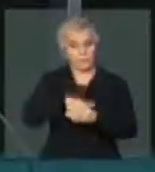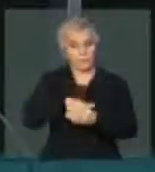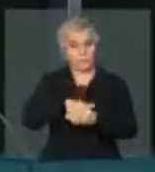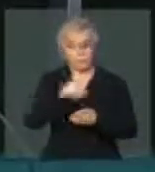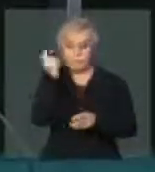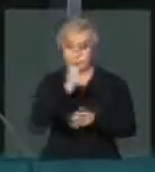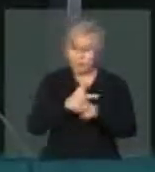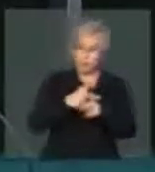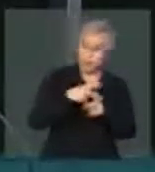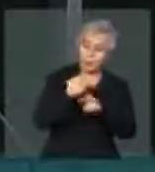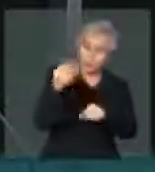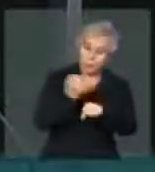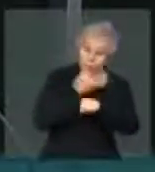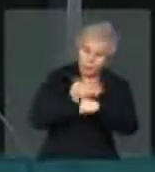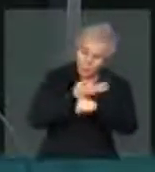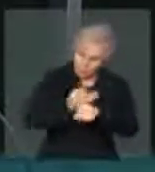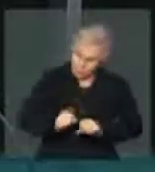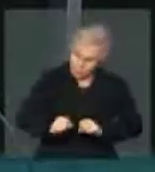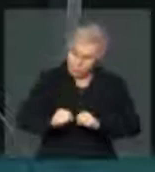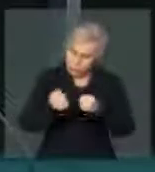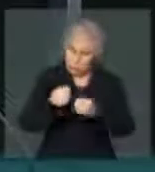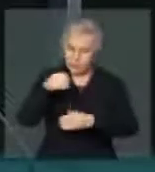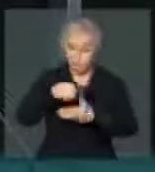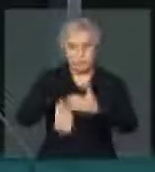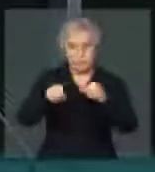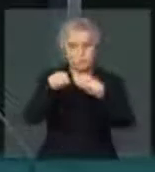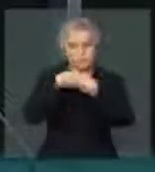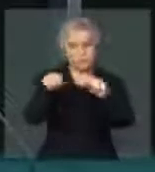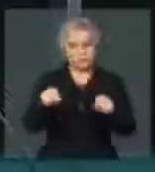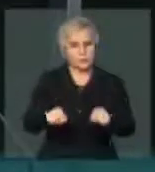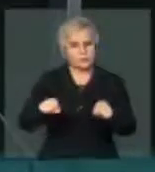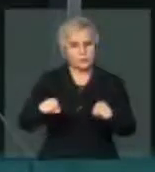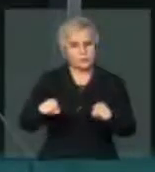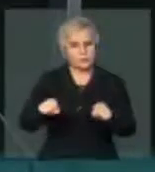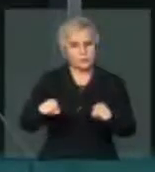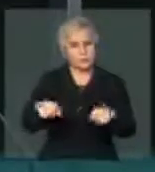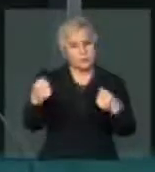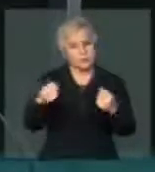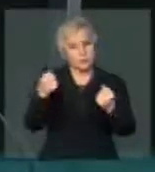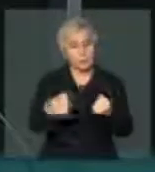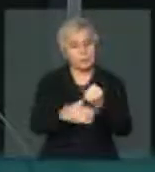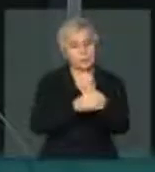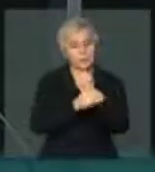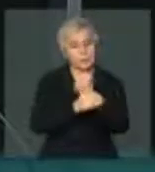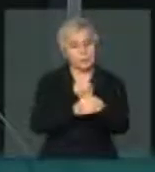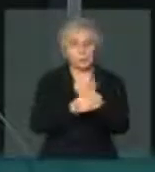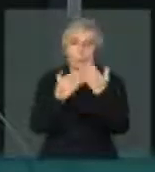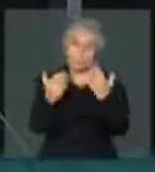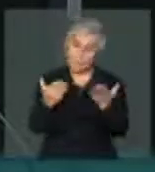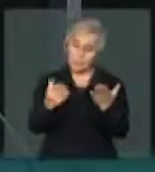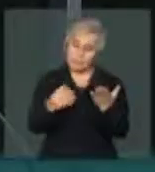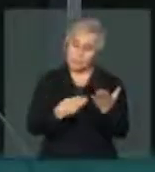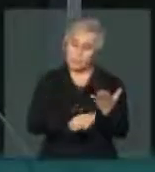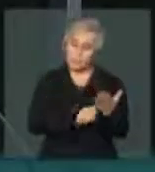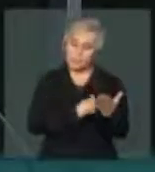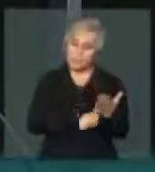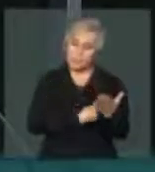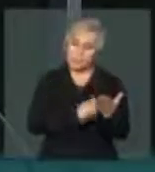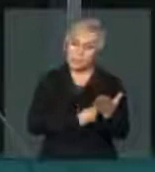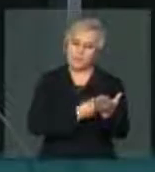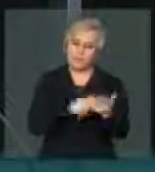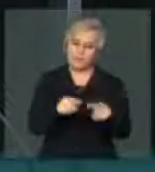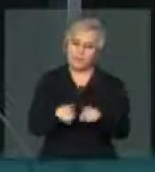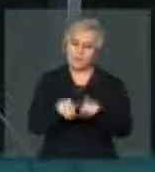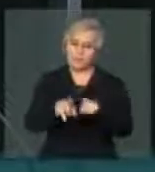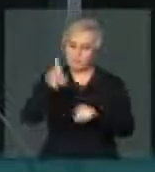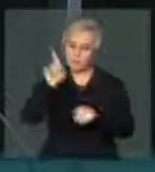conquistado a duras penas, num sistema plural que devemos garantir a existência, inclusive com direito